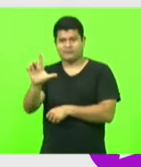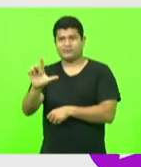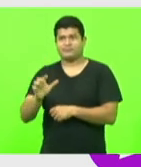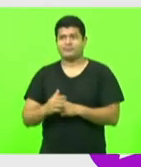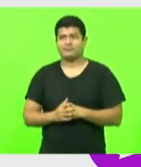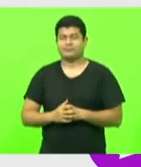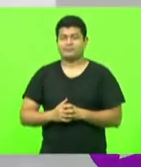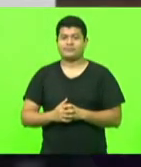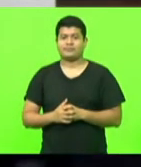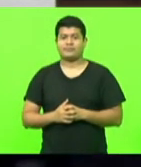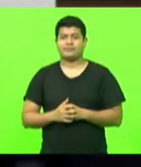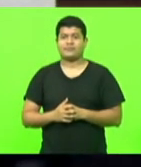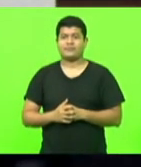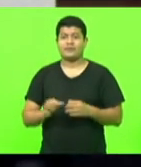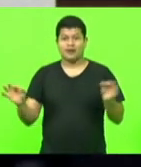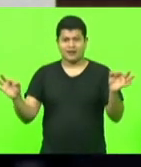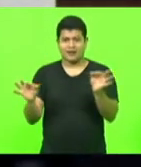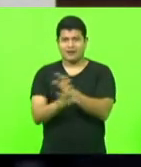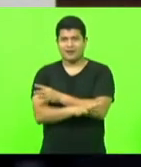Encerrou? Legal.